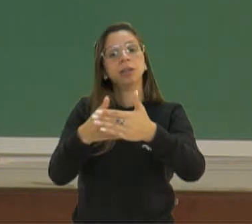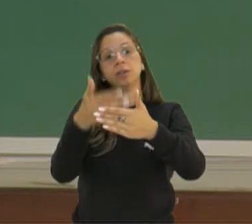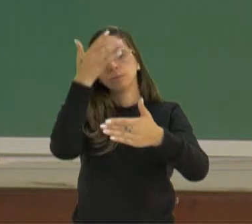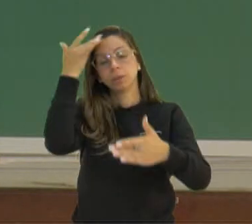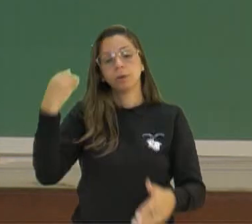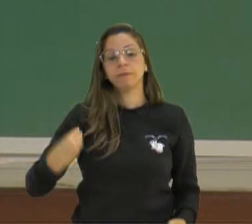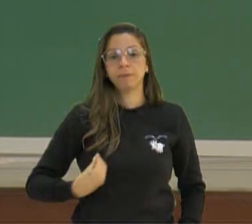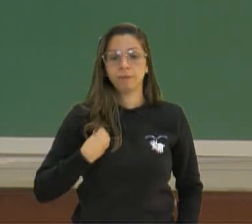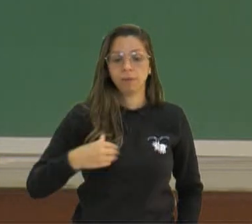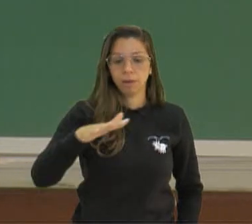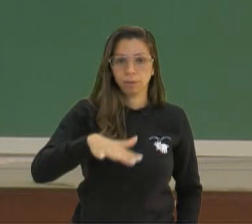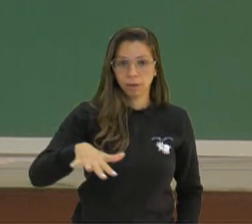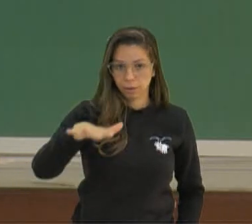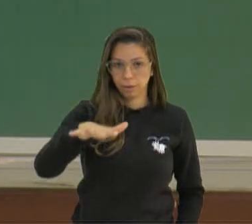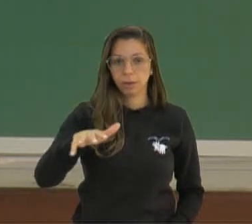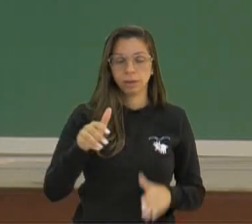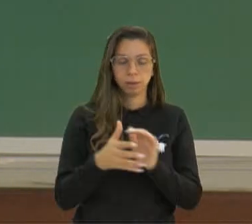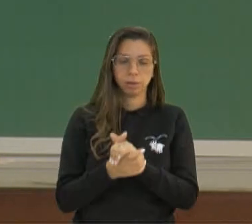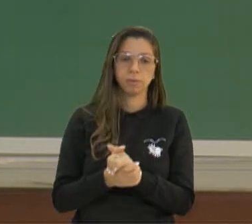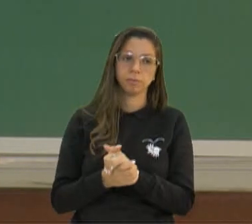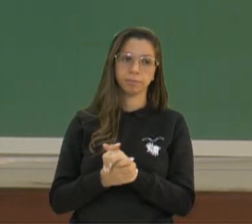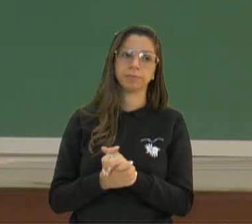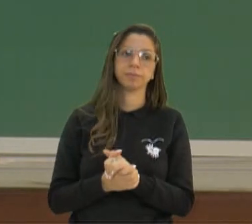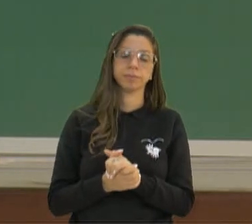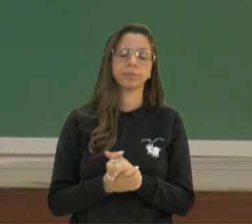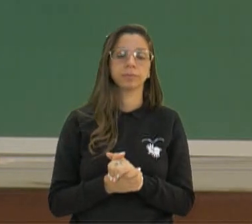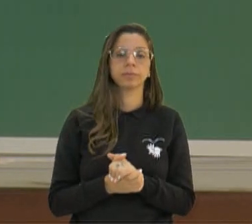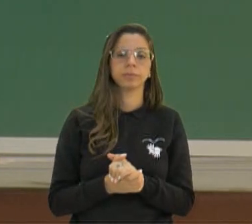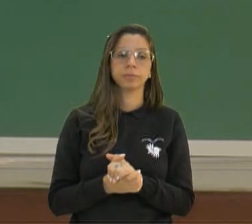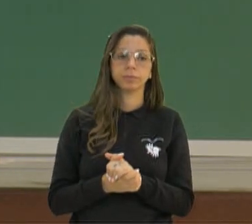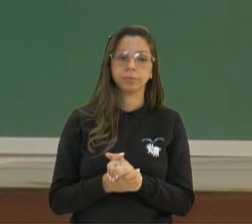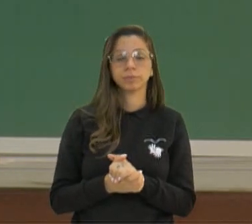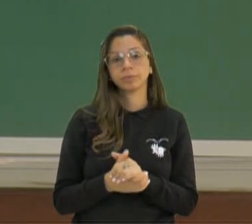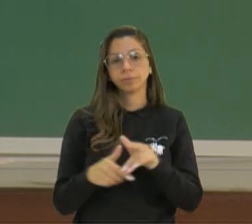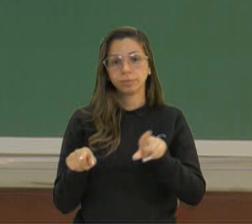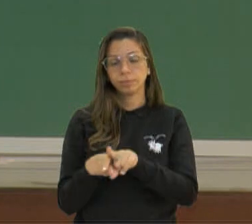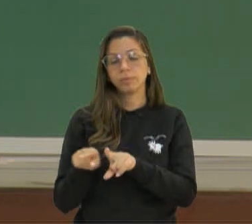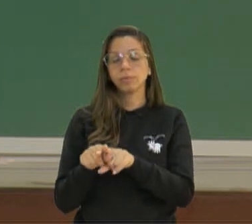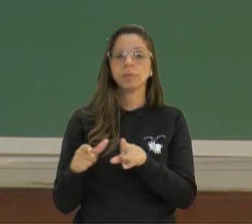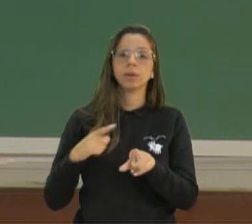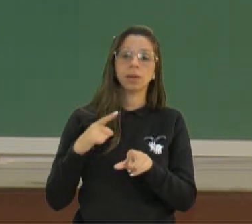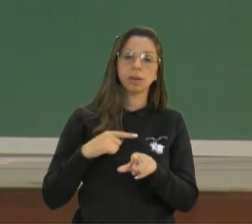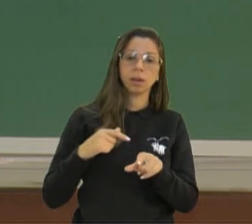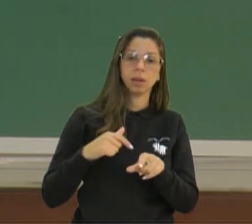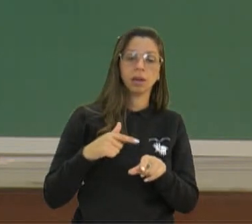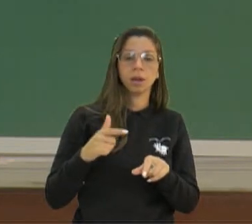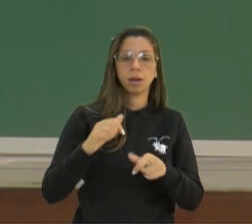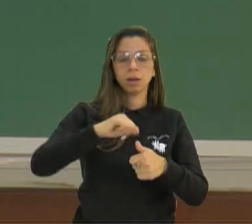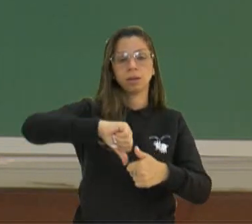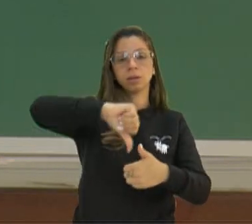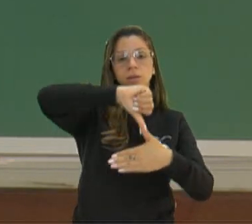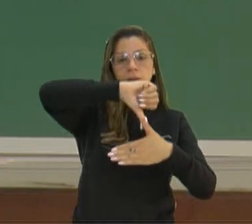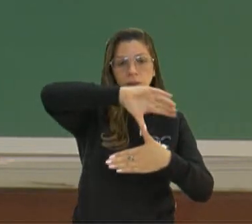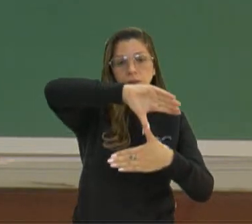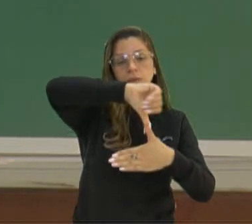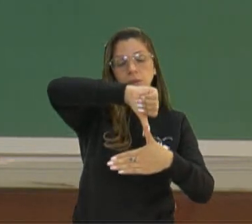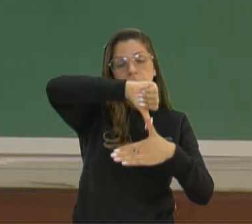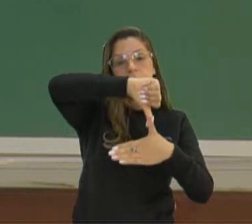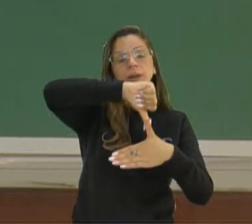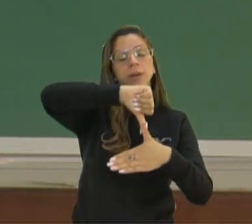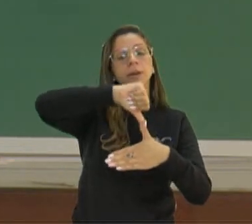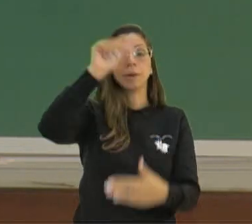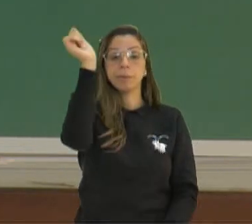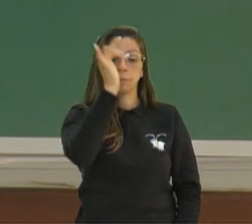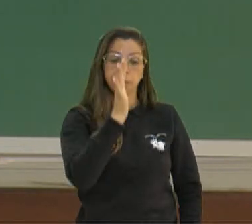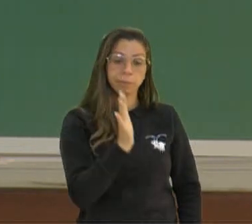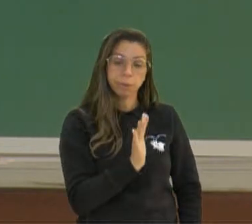do território. Estamos aglomerados nas áreas litorâneas, aqui na América do Sul. O Brasil, como o país